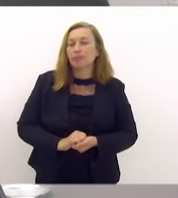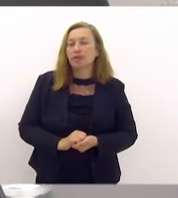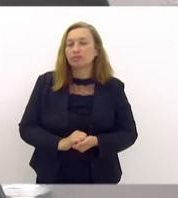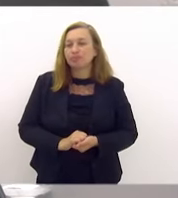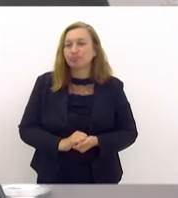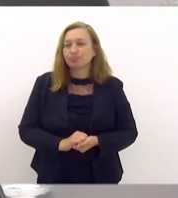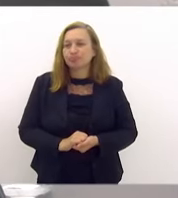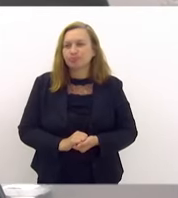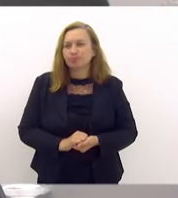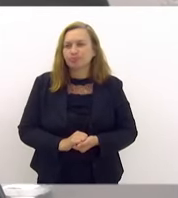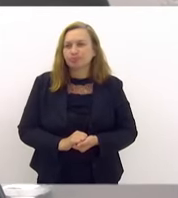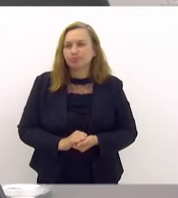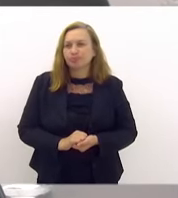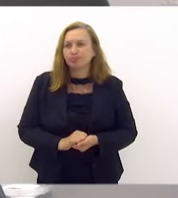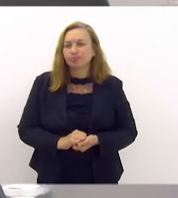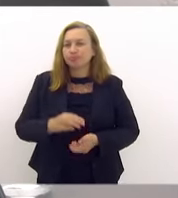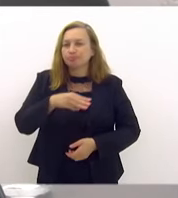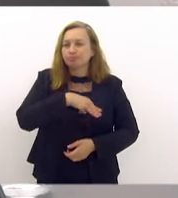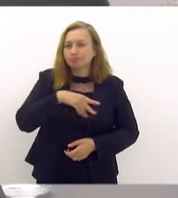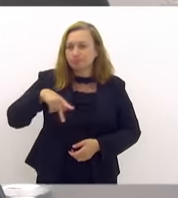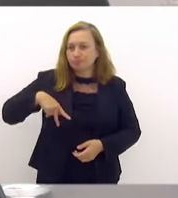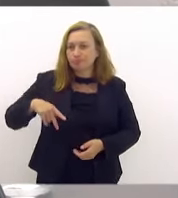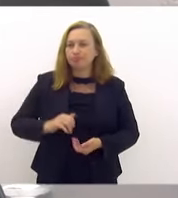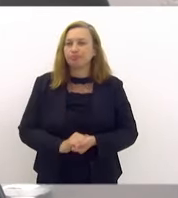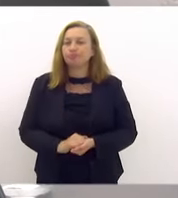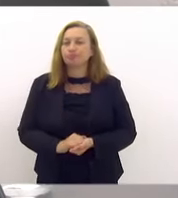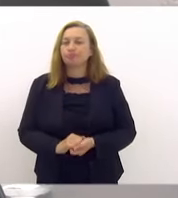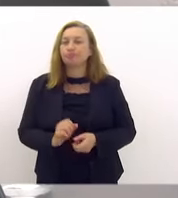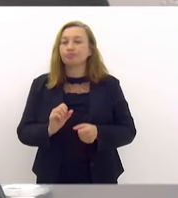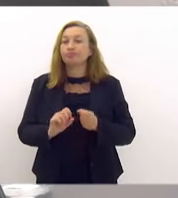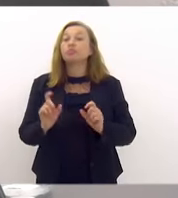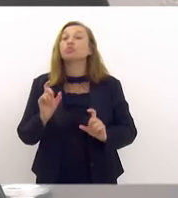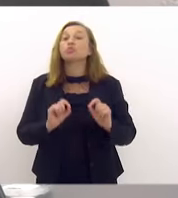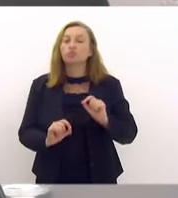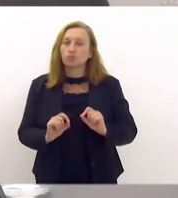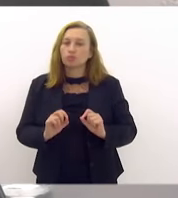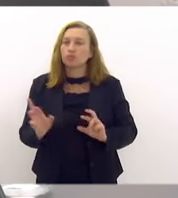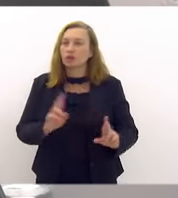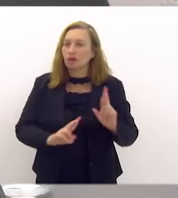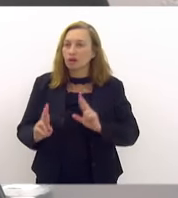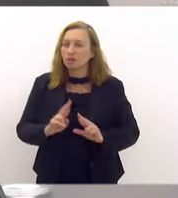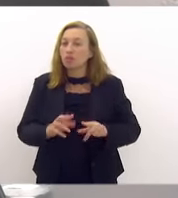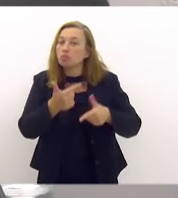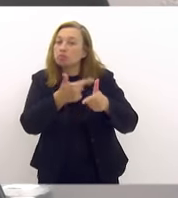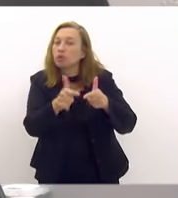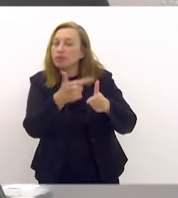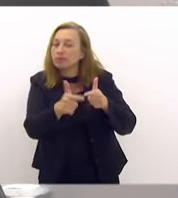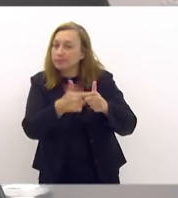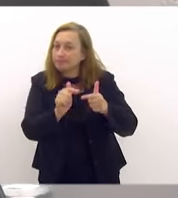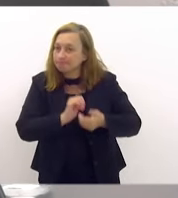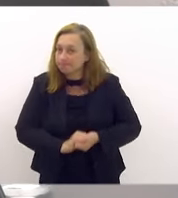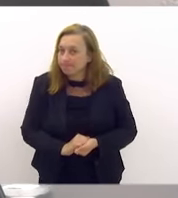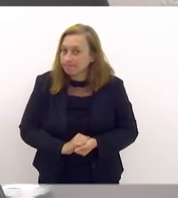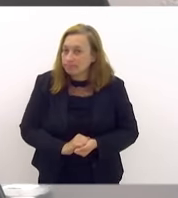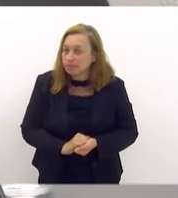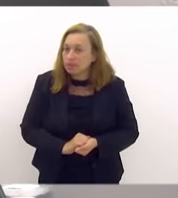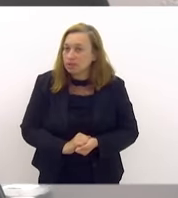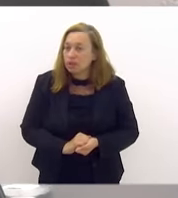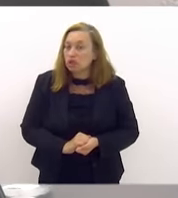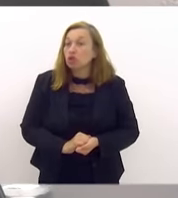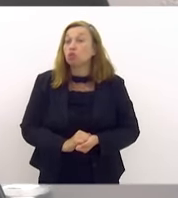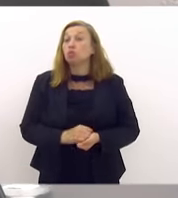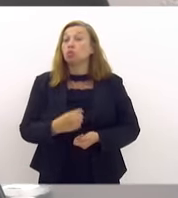que que assim o ministério público tem feito em relação a esses problemas problem nós